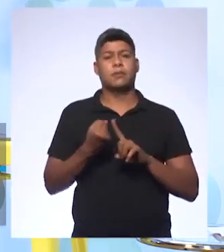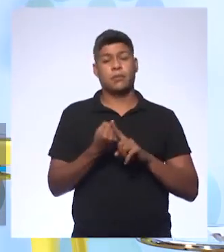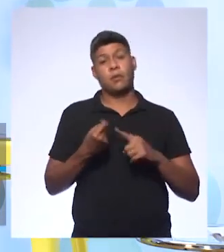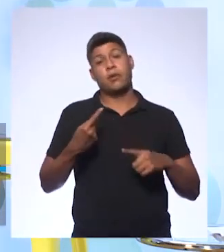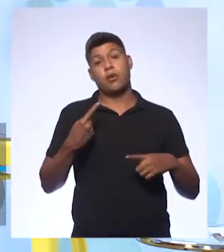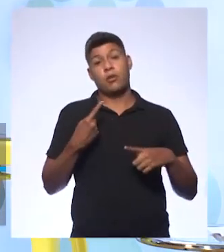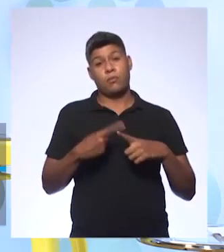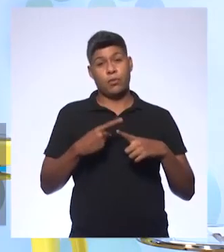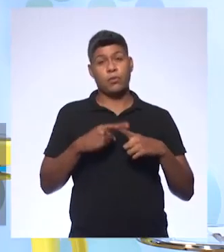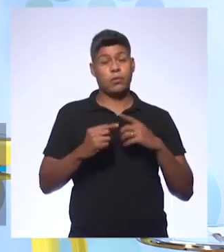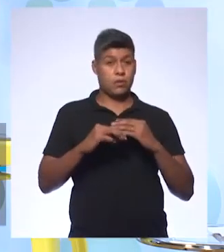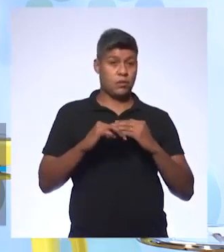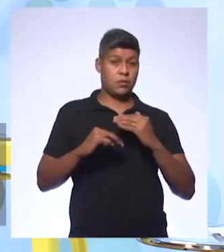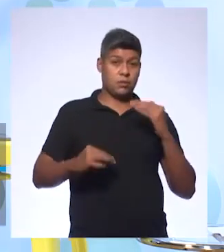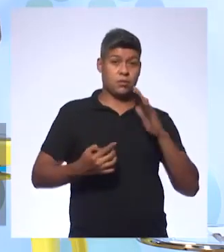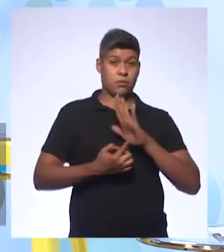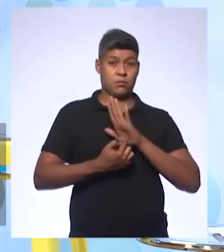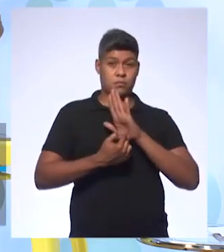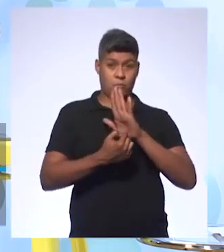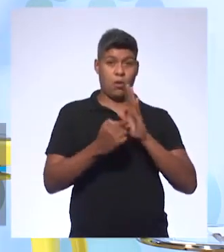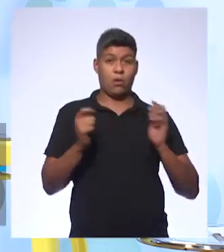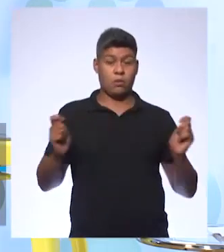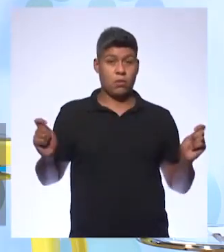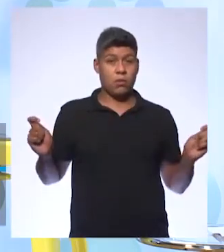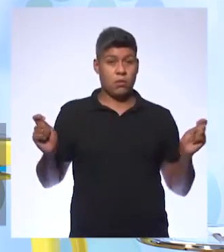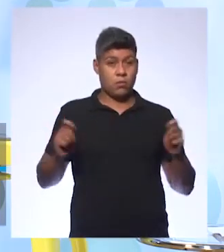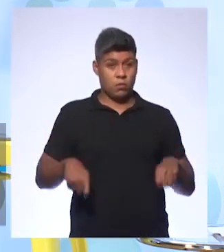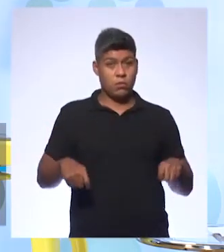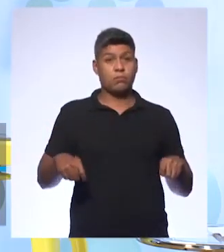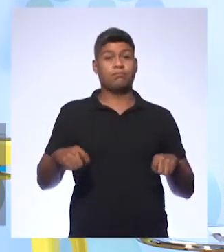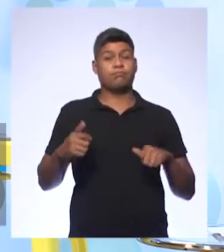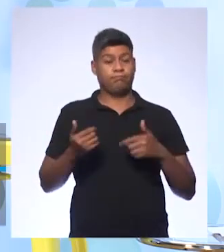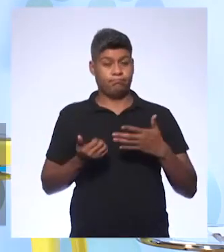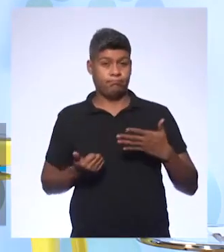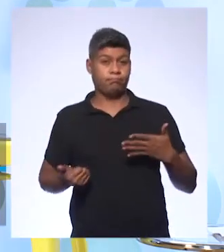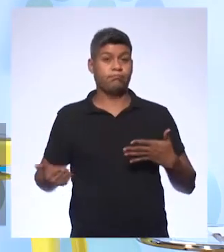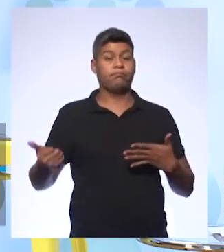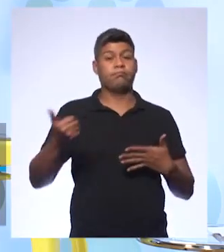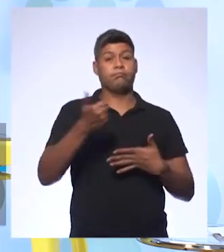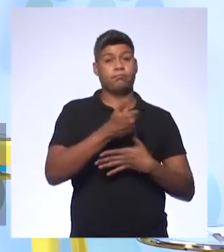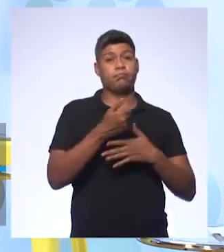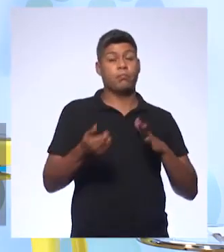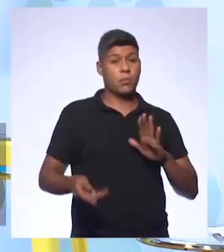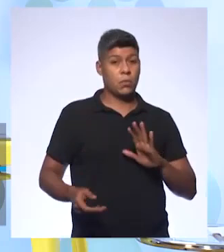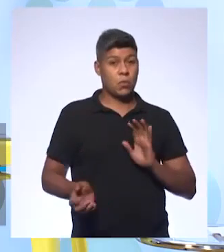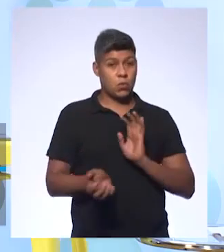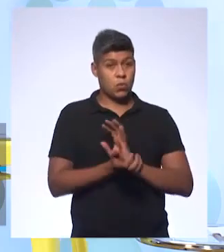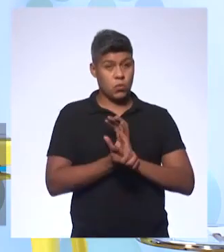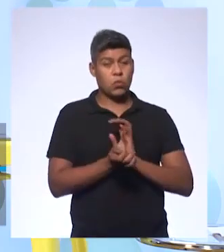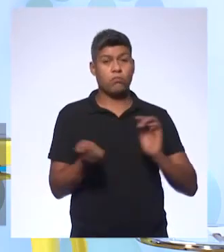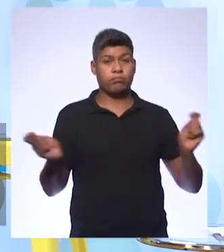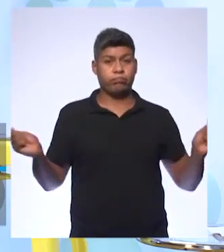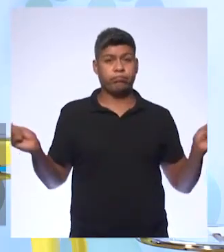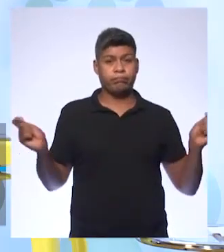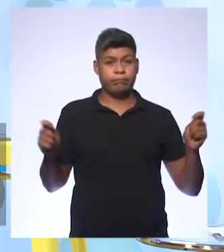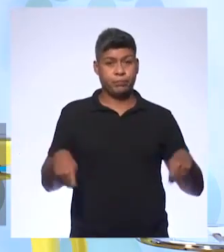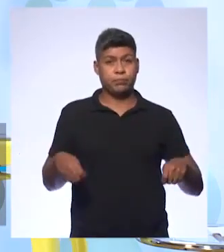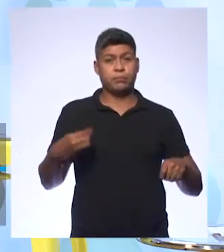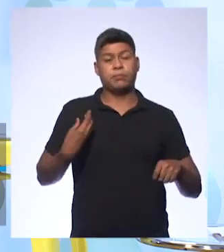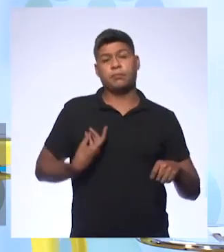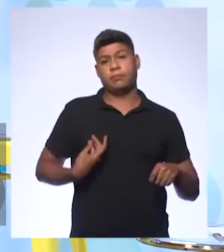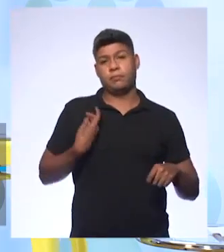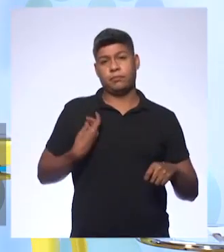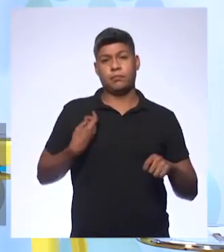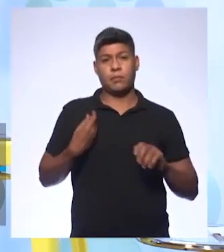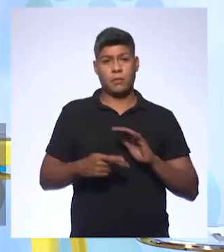Porque, enquanto a desigualdade expressa essas condições de privilégio de um grupo em relação ao outro, de condições de vida de